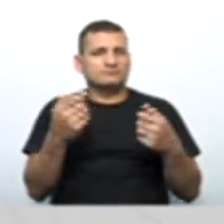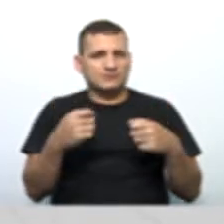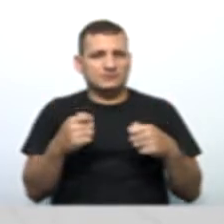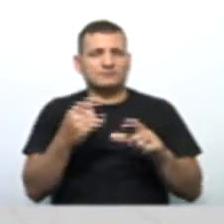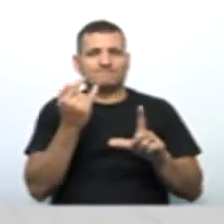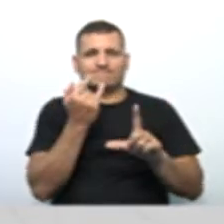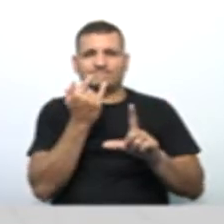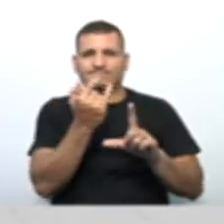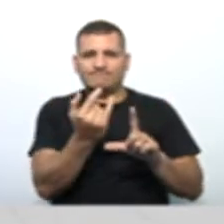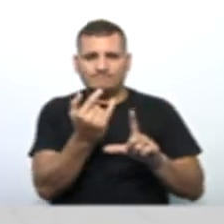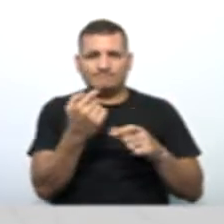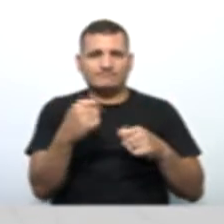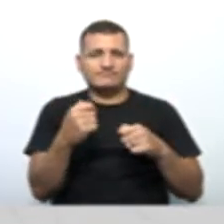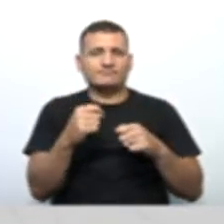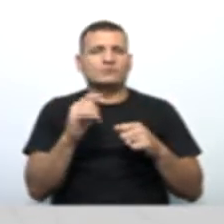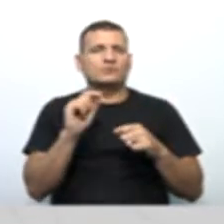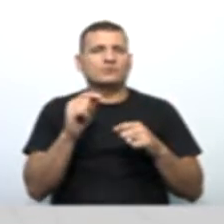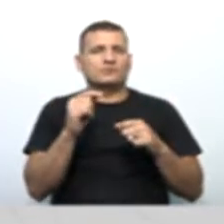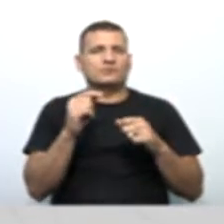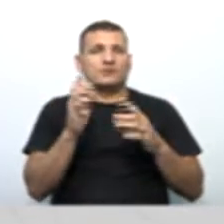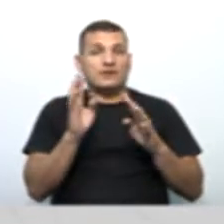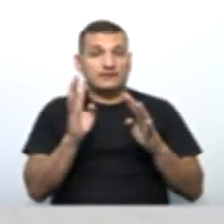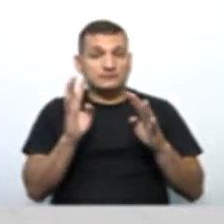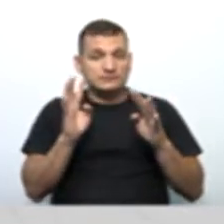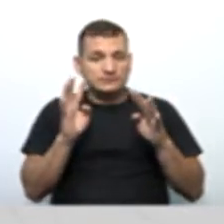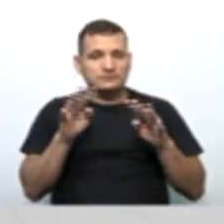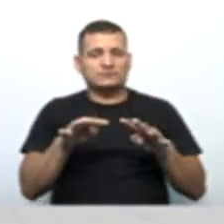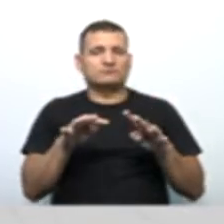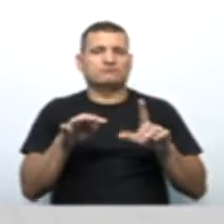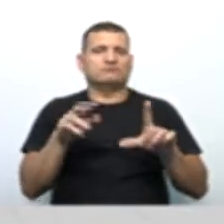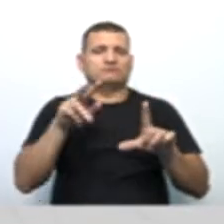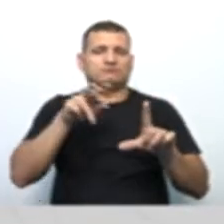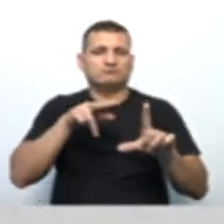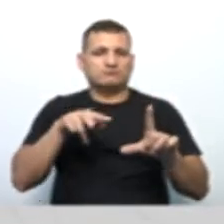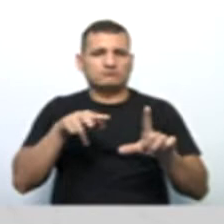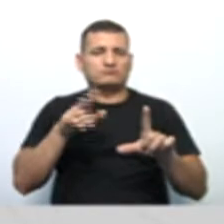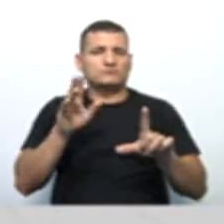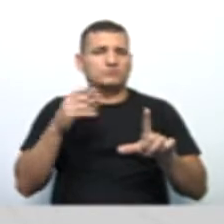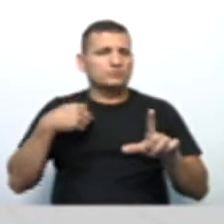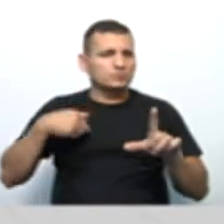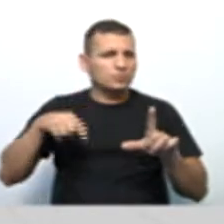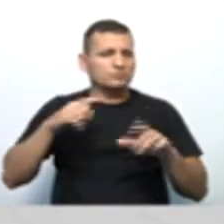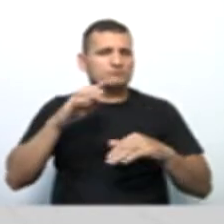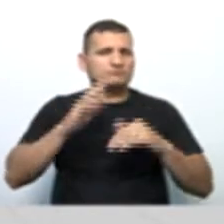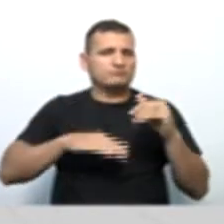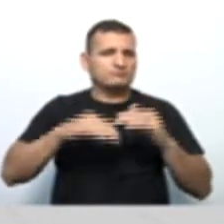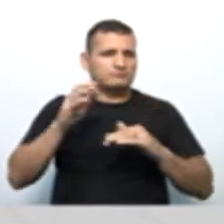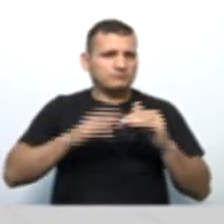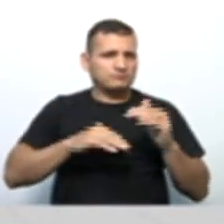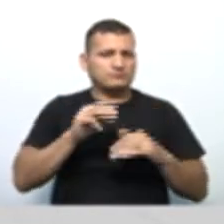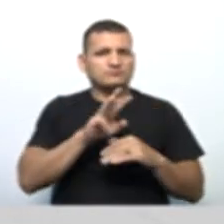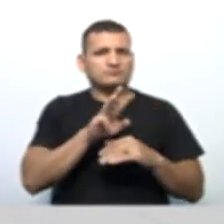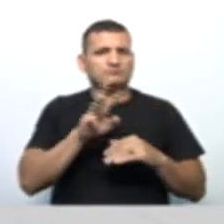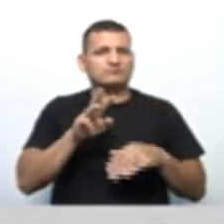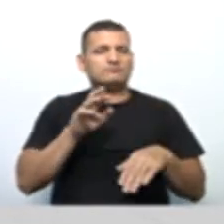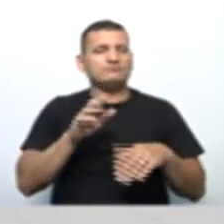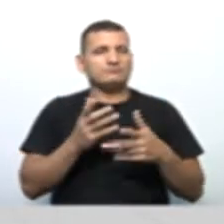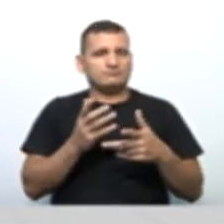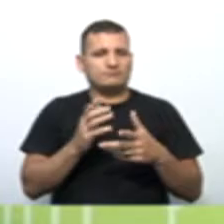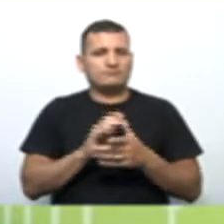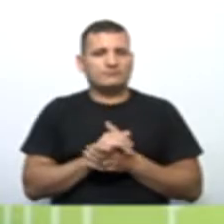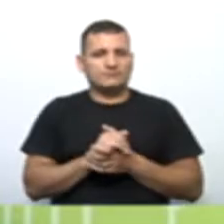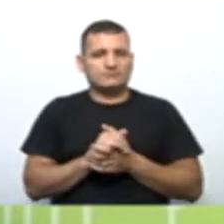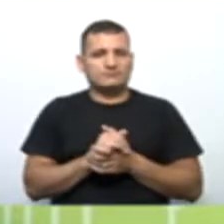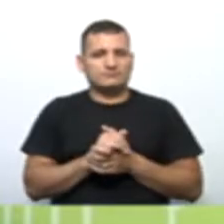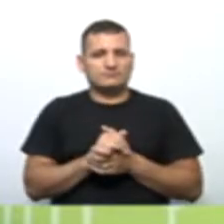tem que chamar a atenção do leitor então nós criadores do site atenção galera olha o segredo do